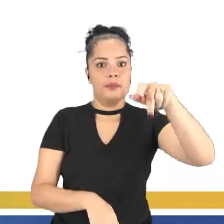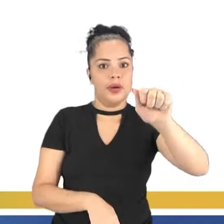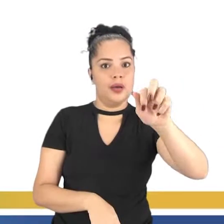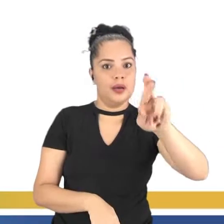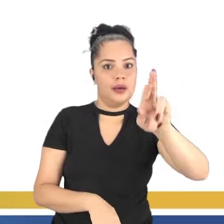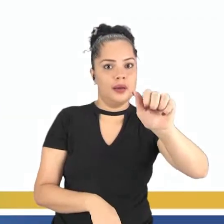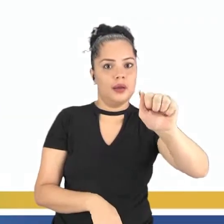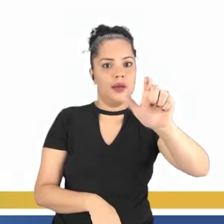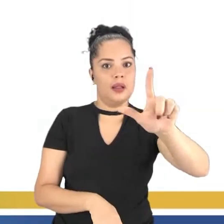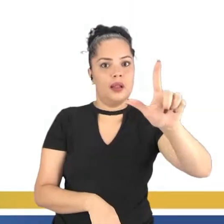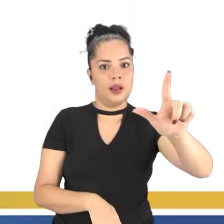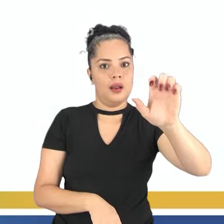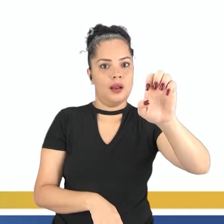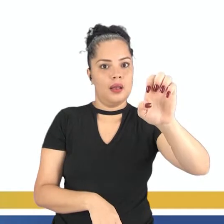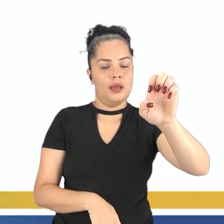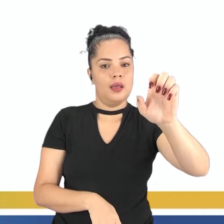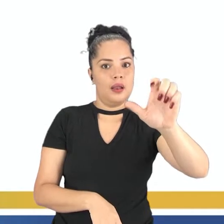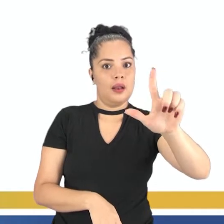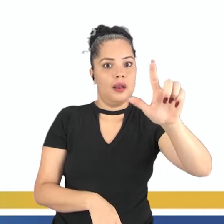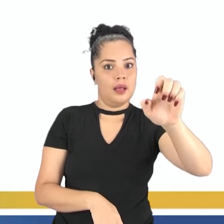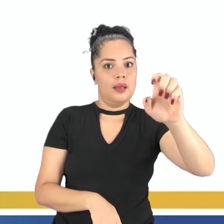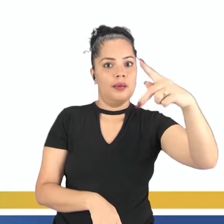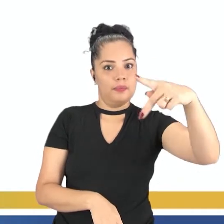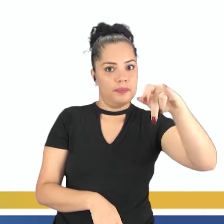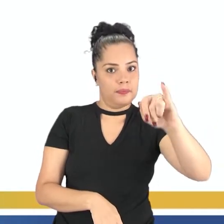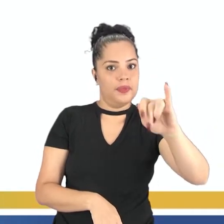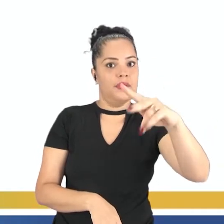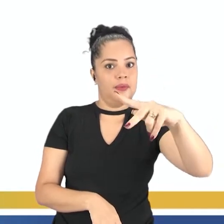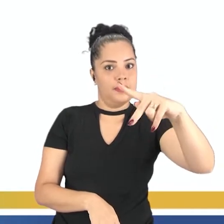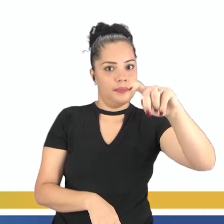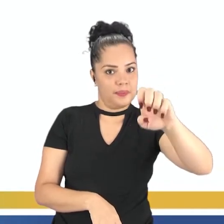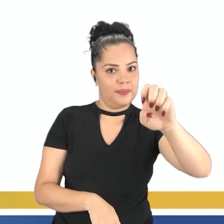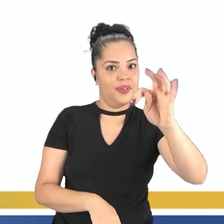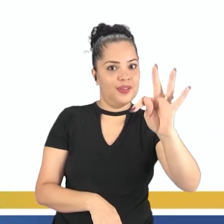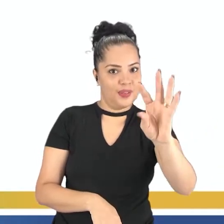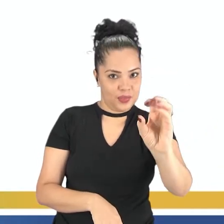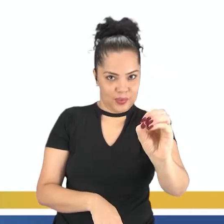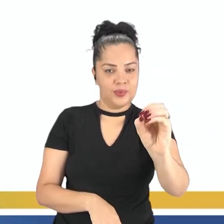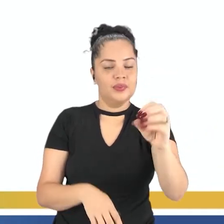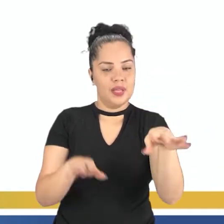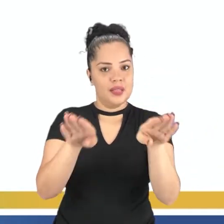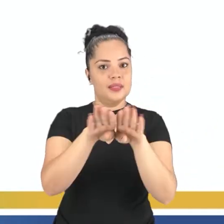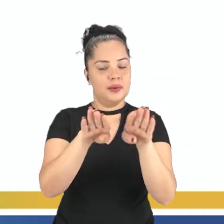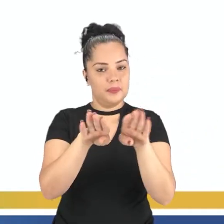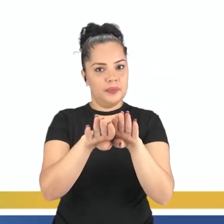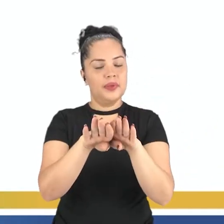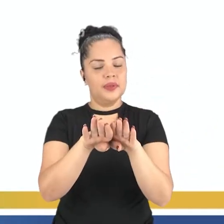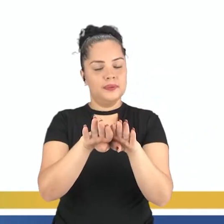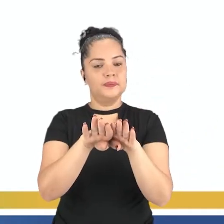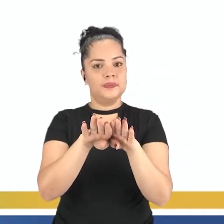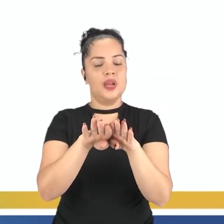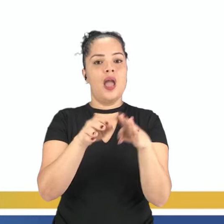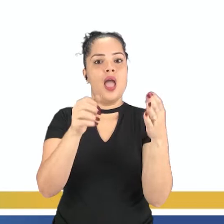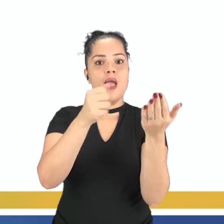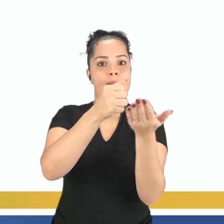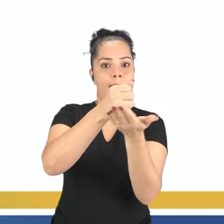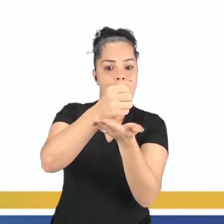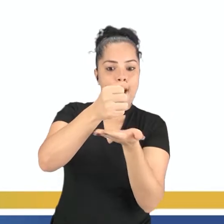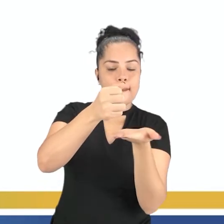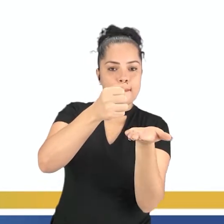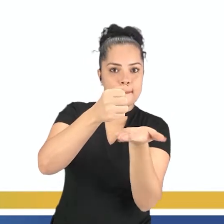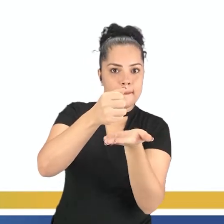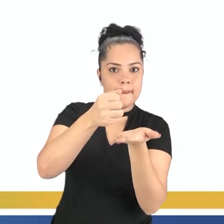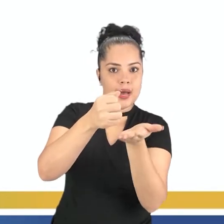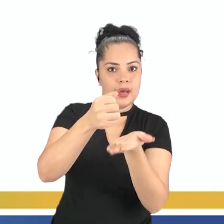especial. No caso, gente, os paralelepípedos são justamente quando a base